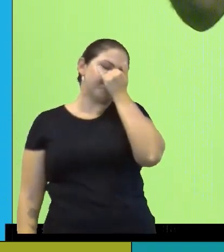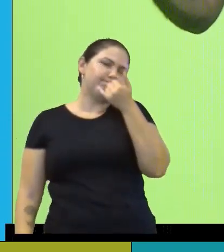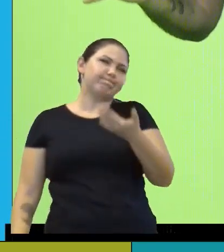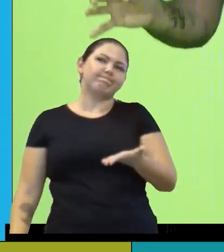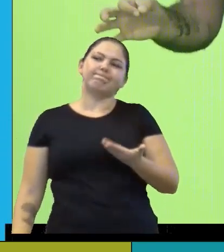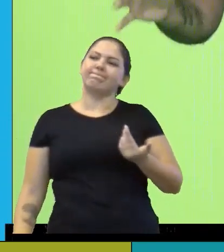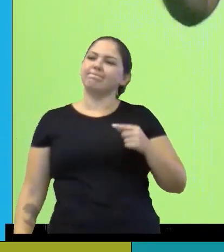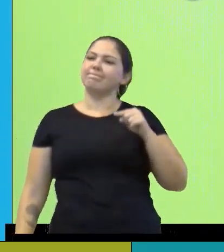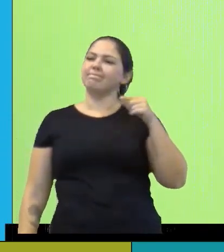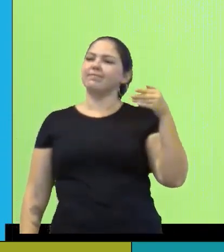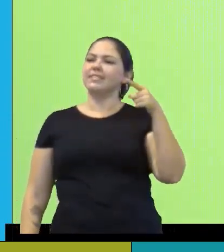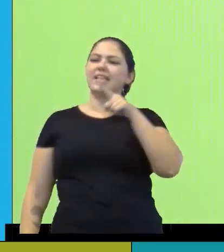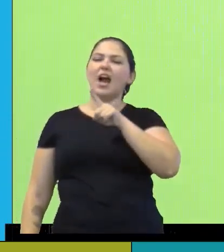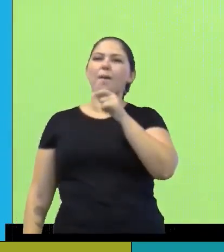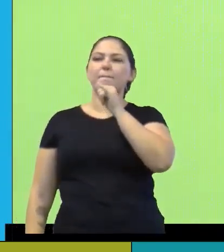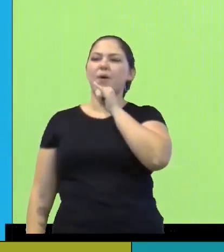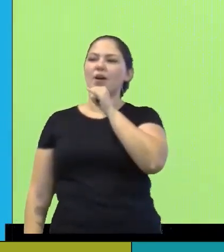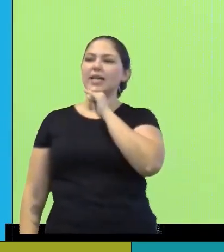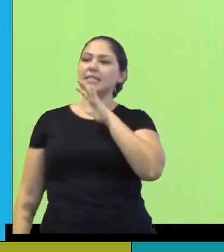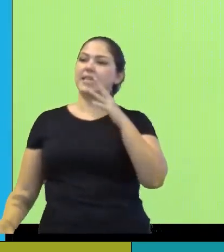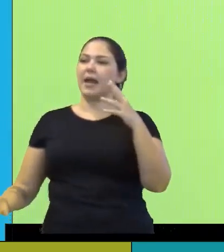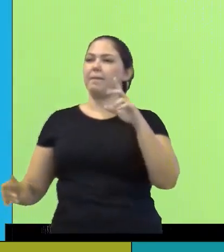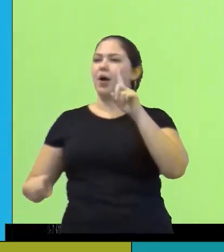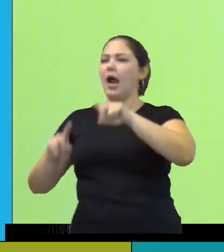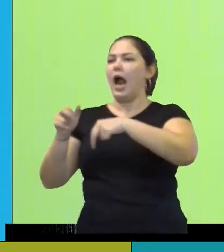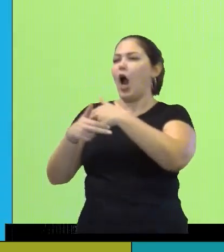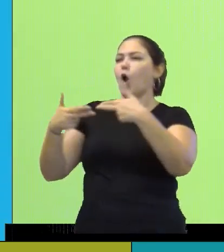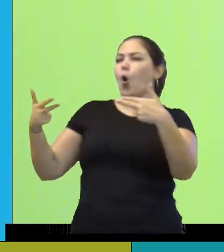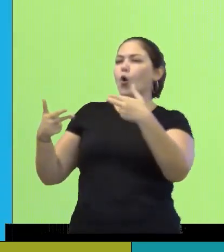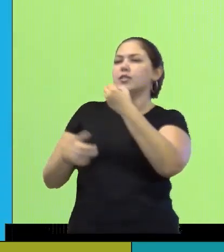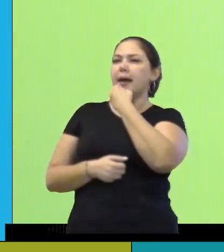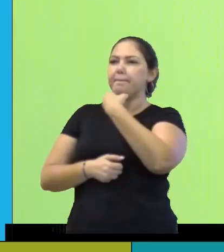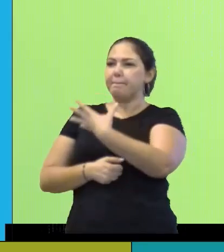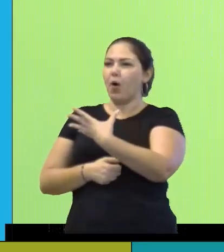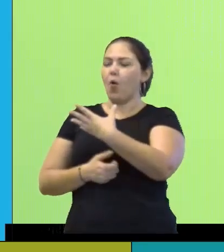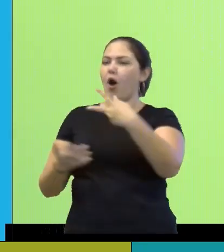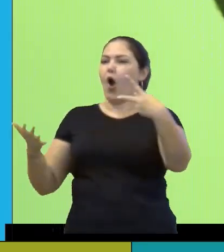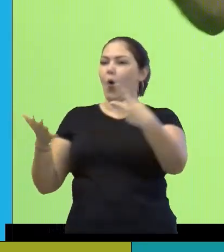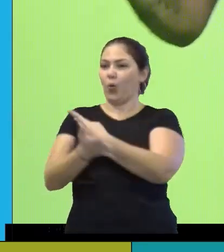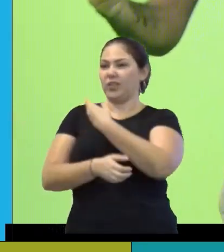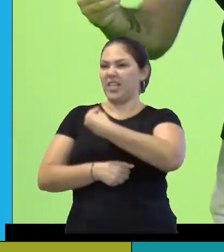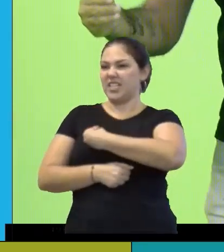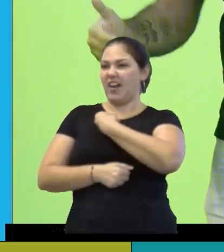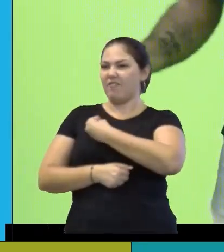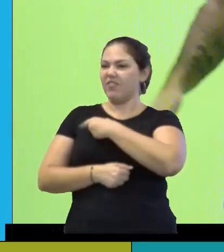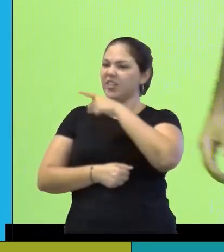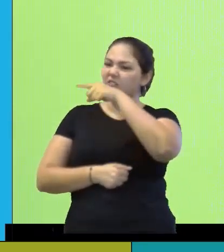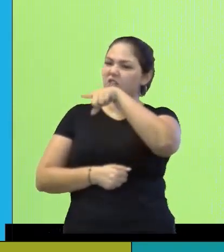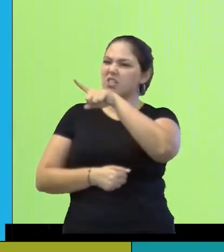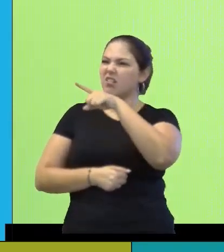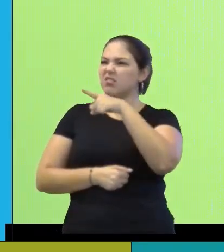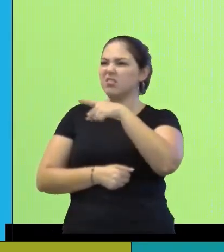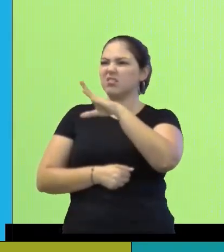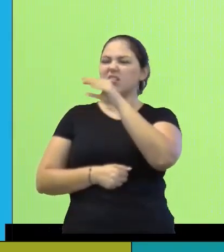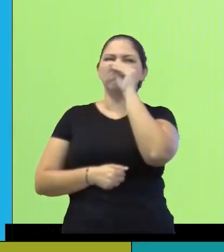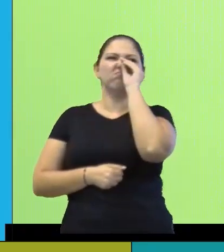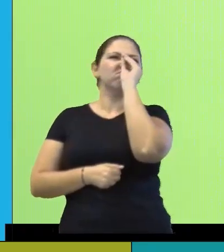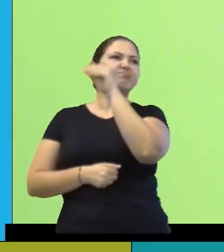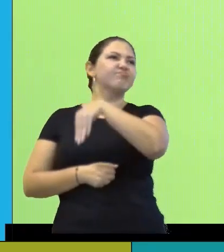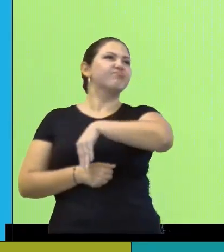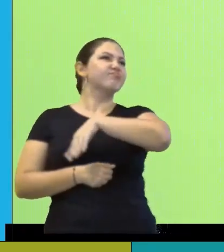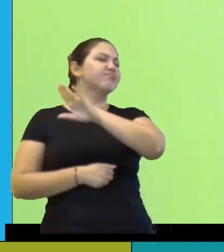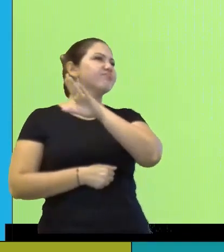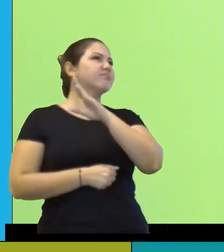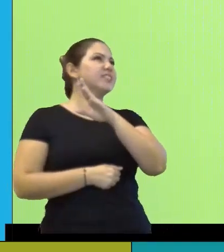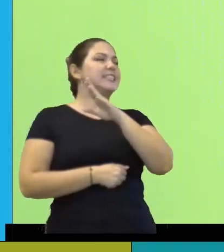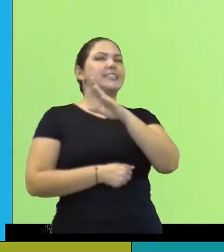Quantas oportunidades já lhe bateram à porta e vocês não agarraram essa oportunidade?